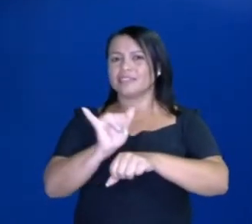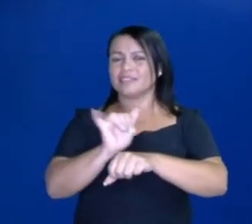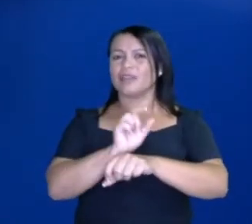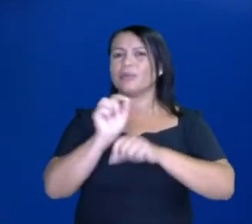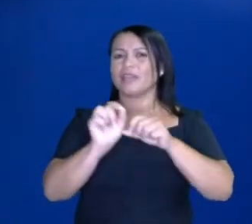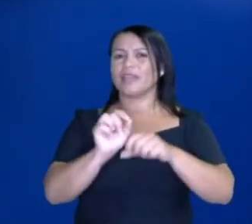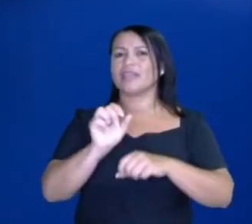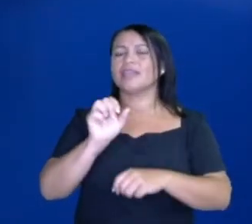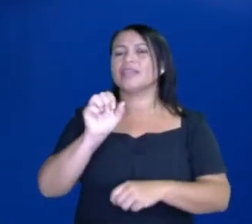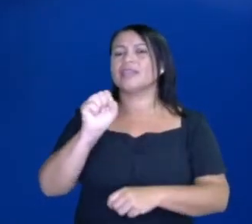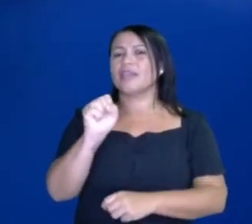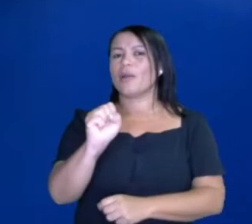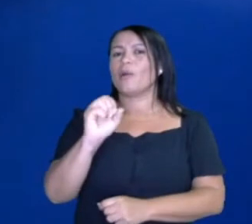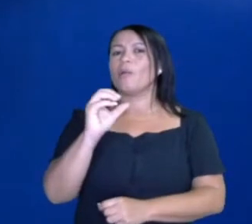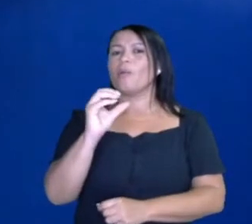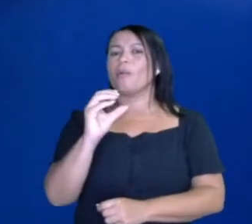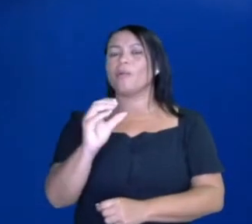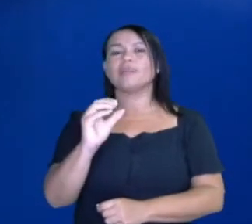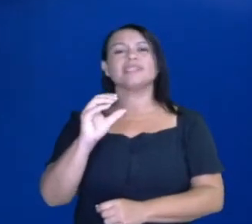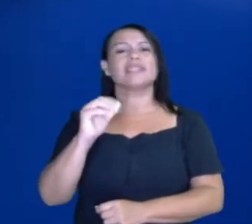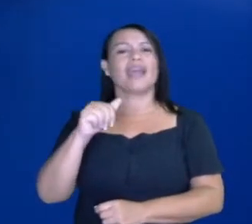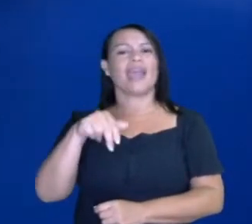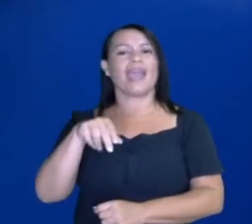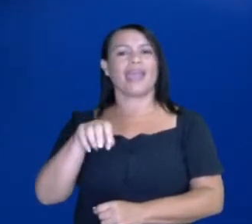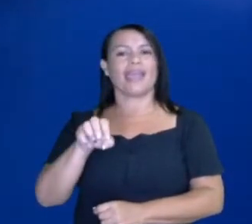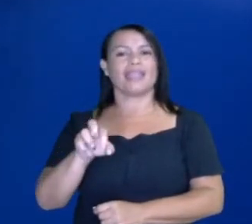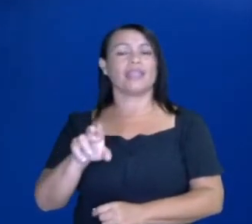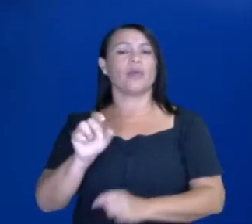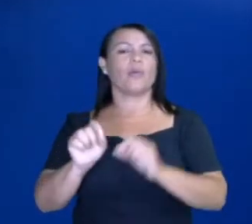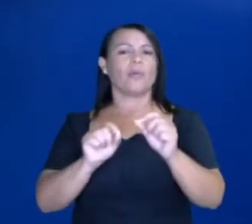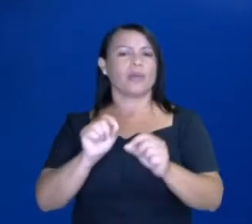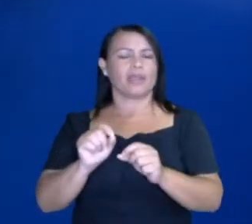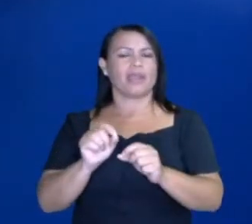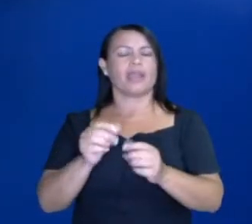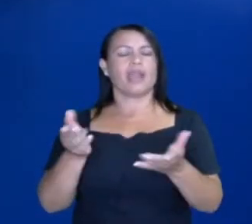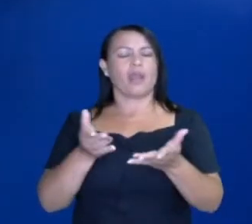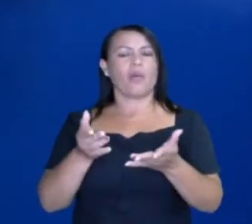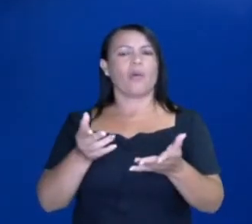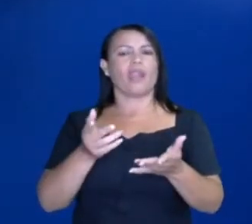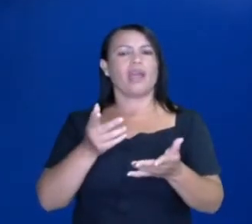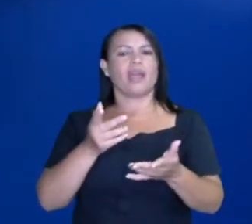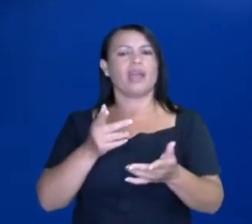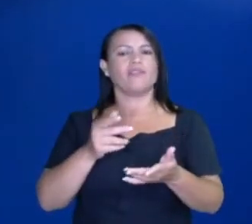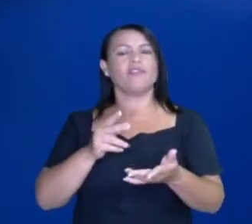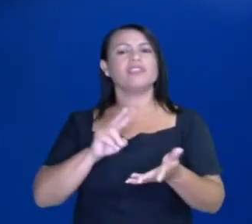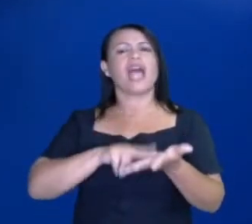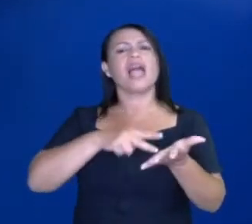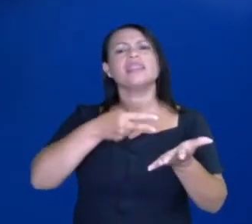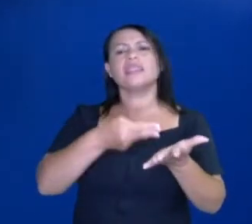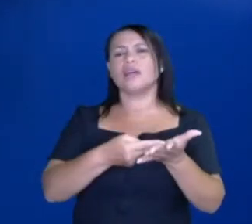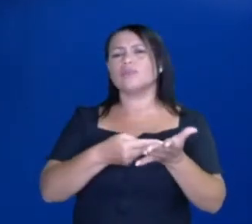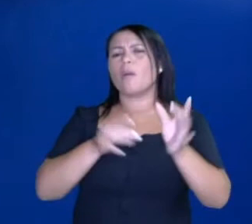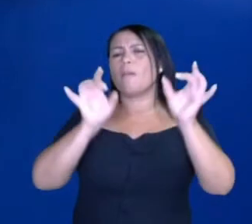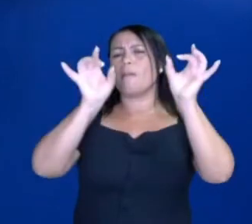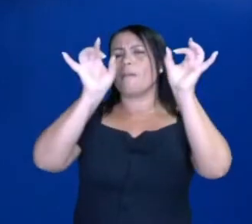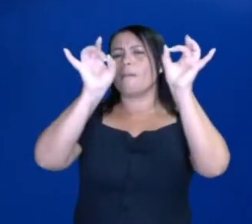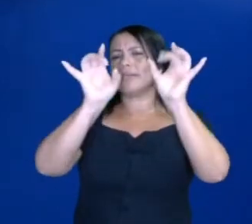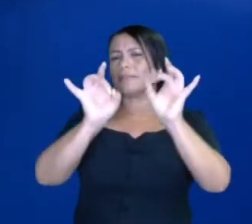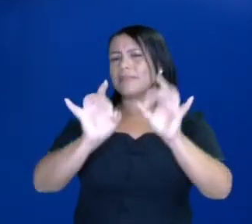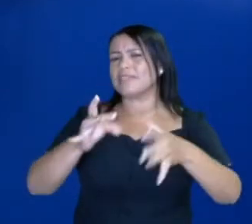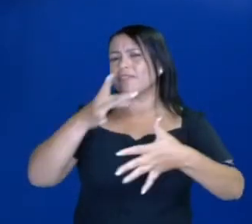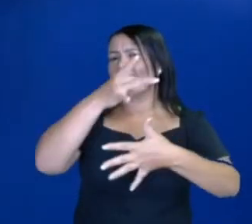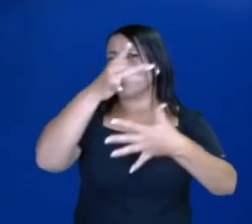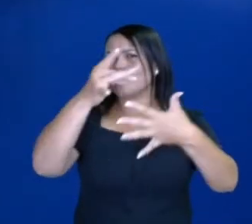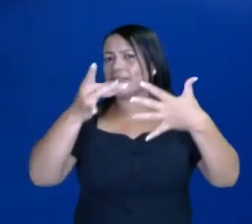é o scanning, né, que eu vou fazer uma interpretação mais específica, mais